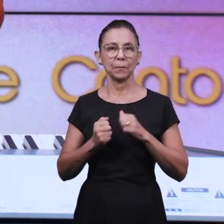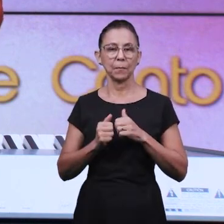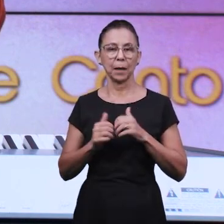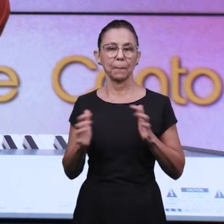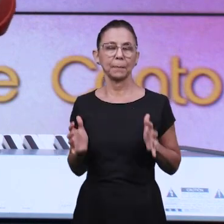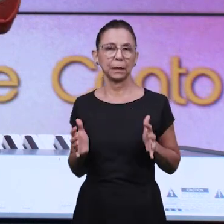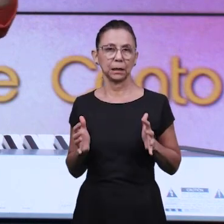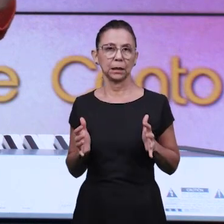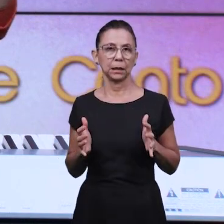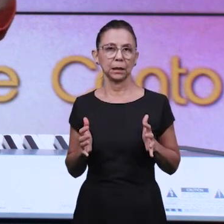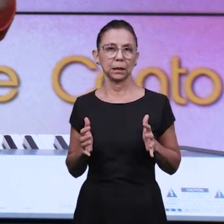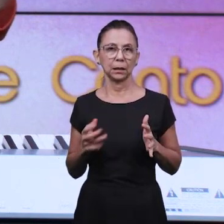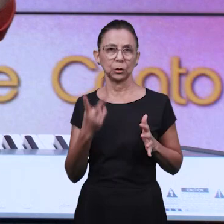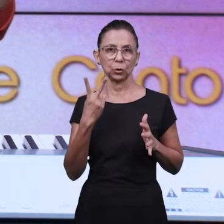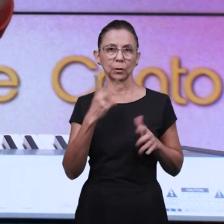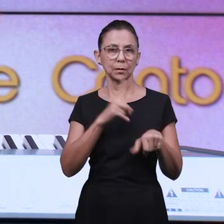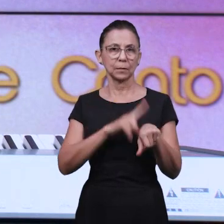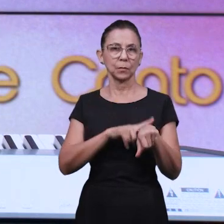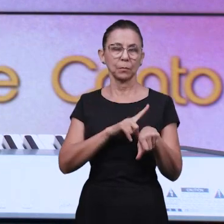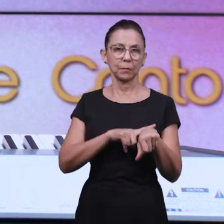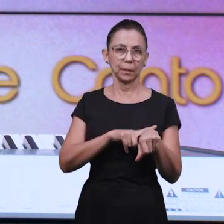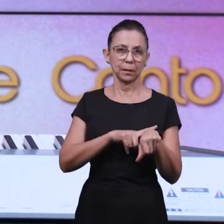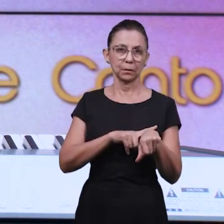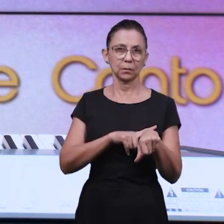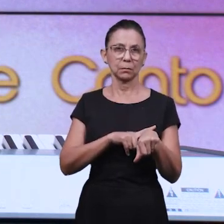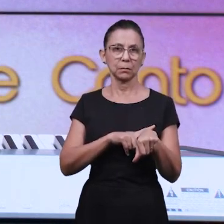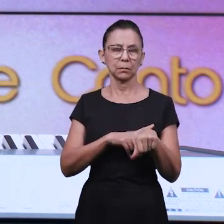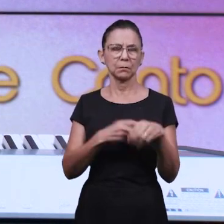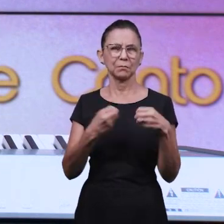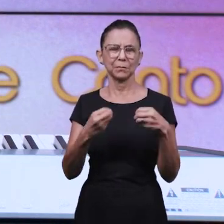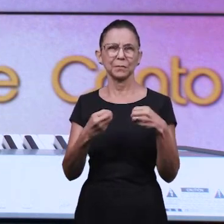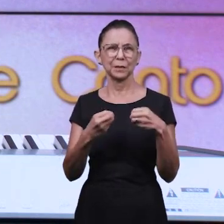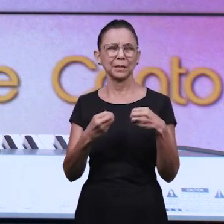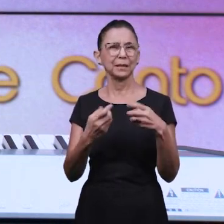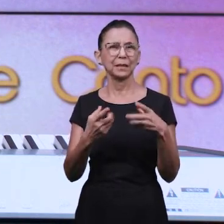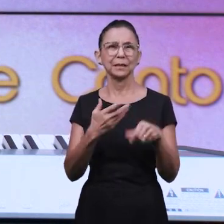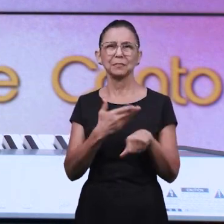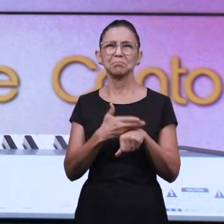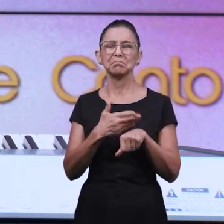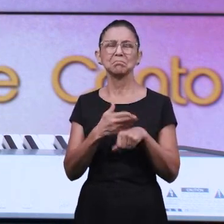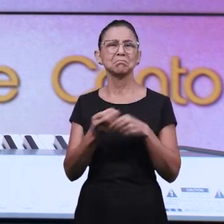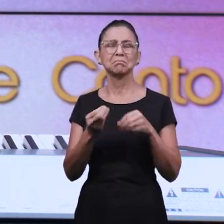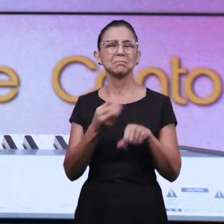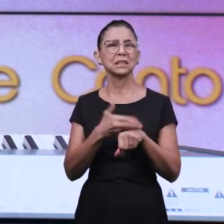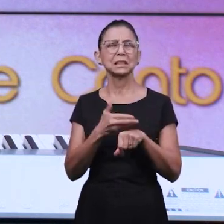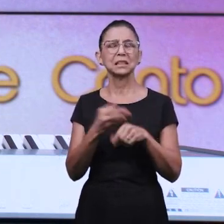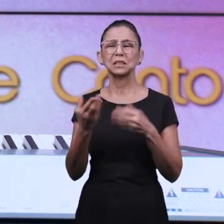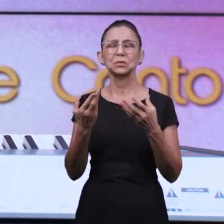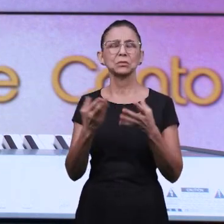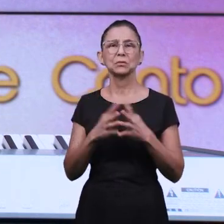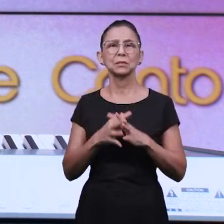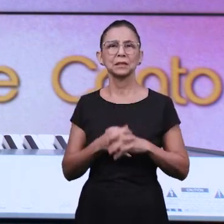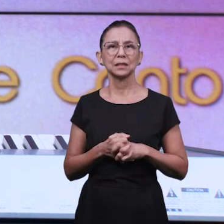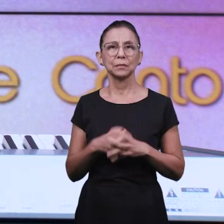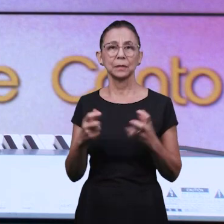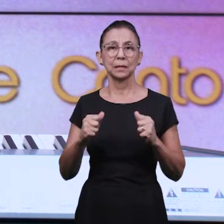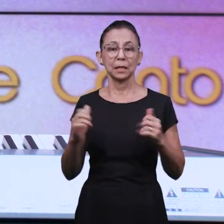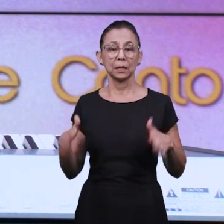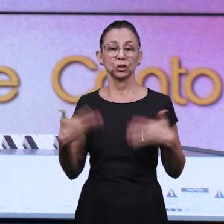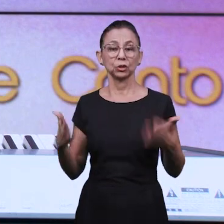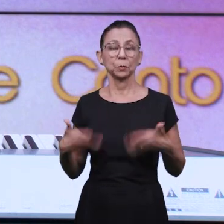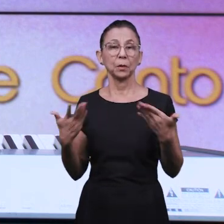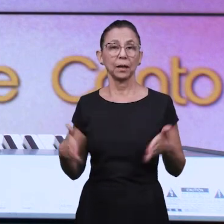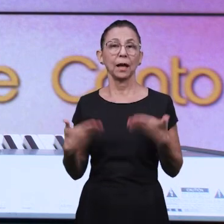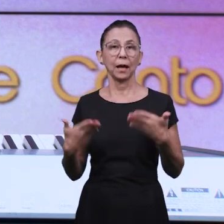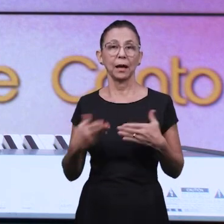dar em 2 momentos. Para que serve tudo isso no nosso treino? Nós precisamos estimular